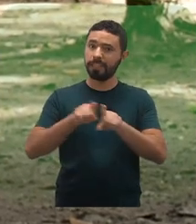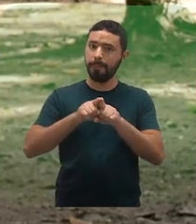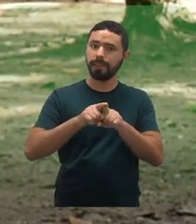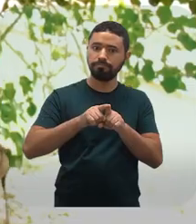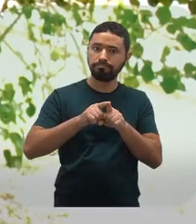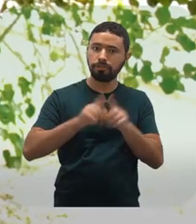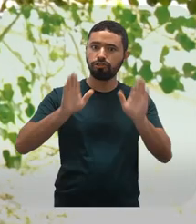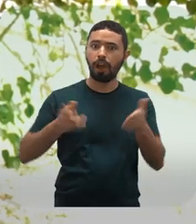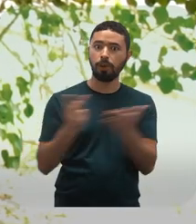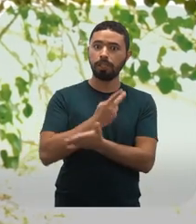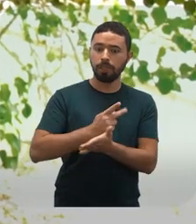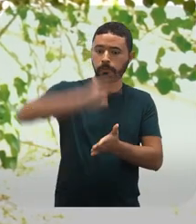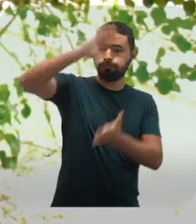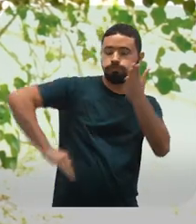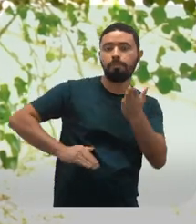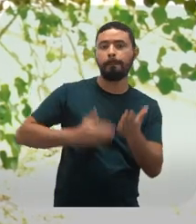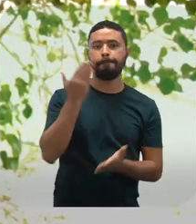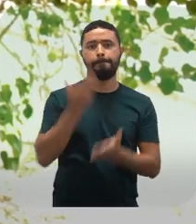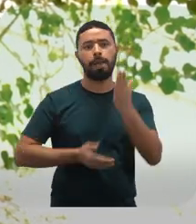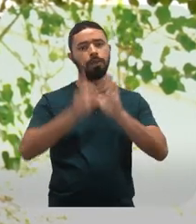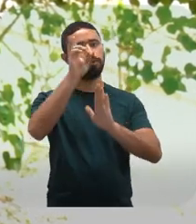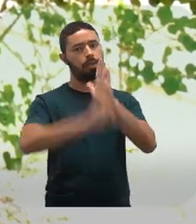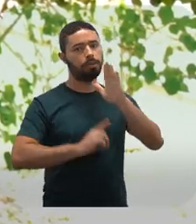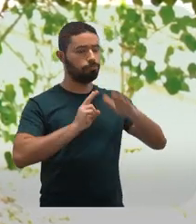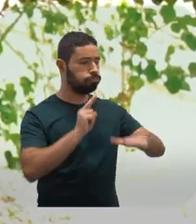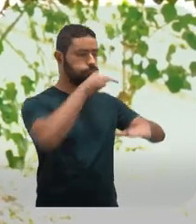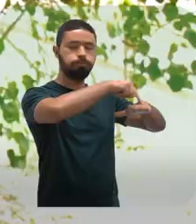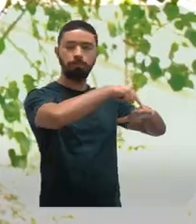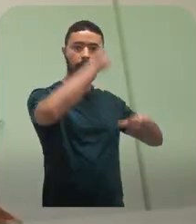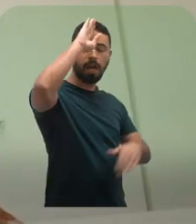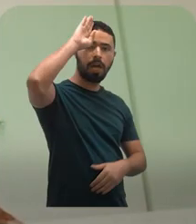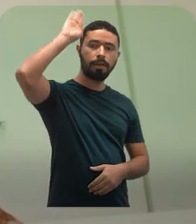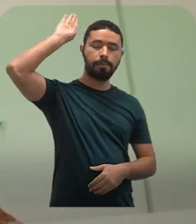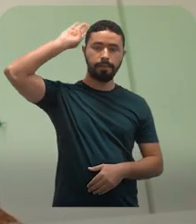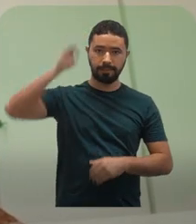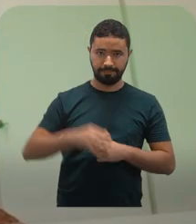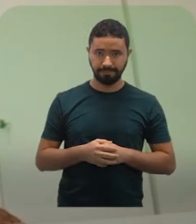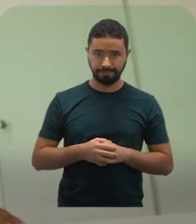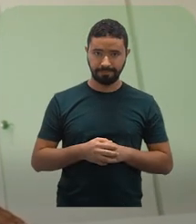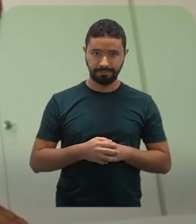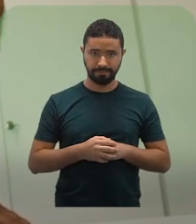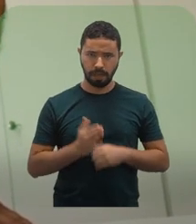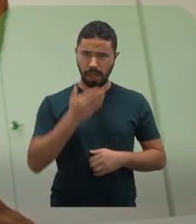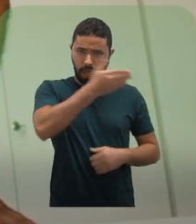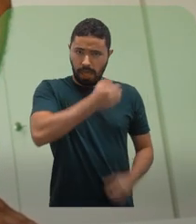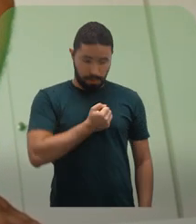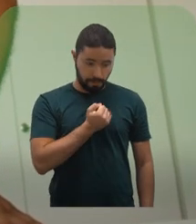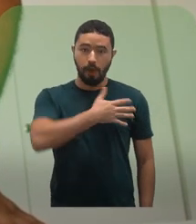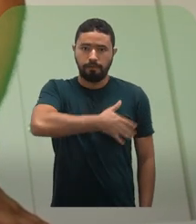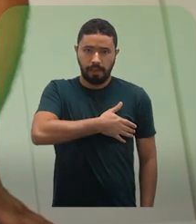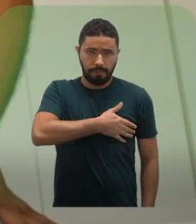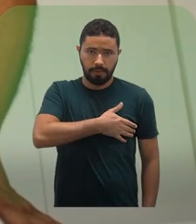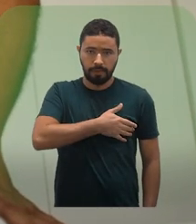Outra hora foi nos usurpado o direito de estar na academia. Estar no IFPE é,